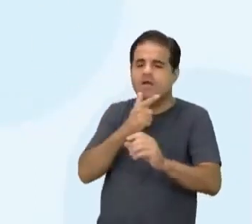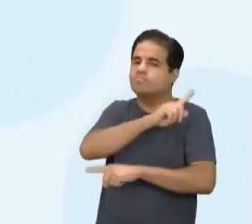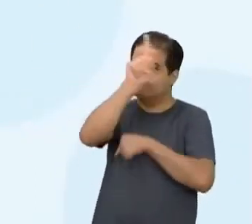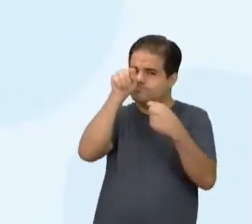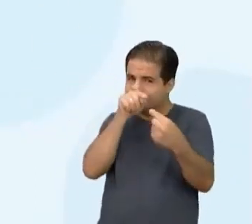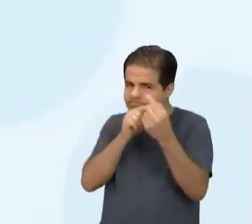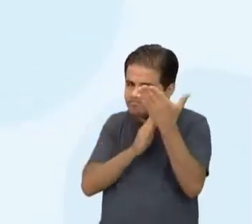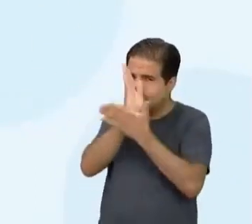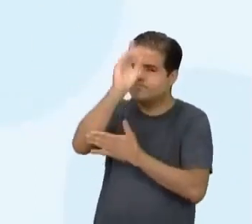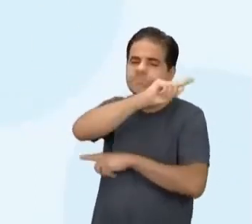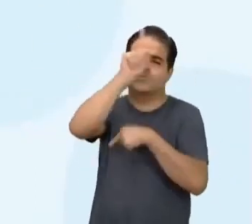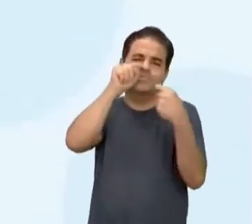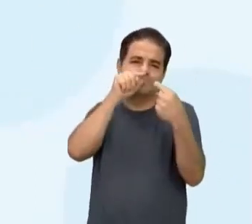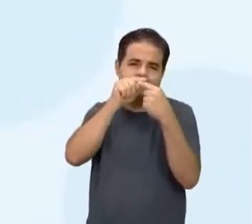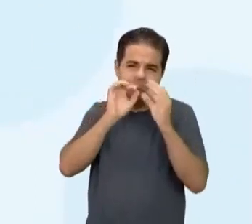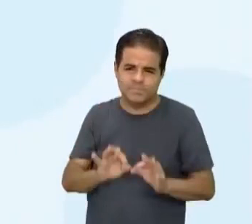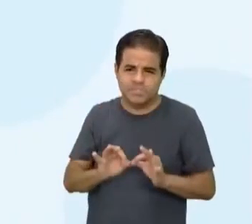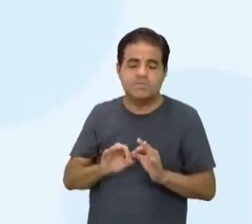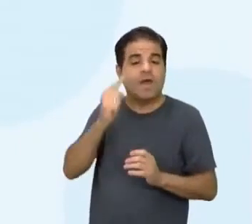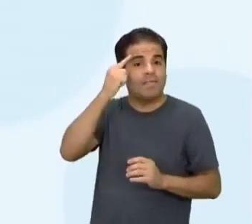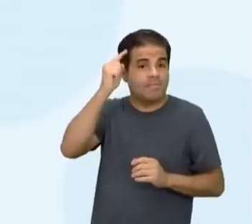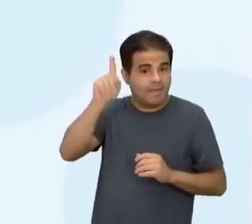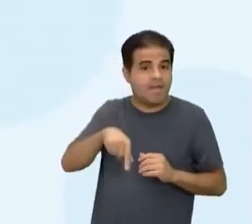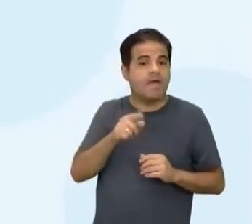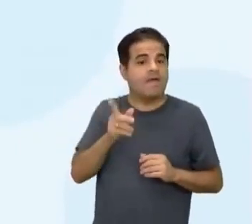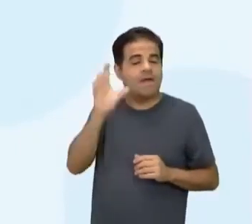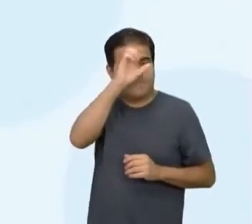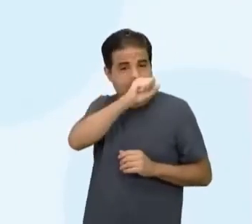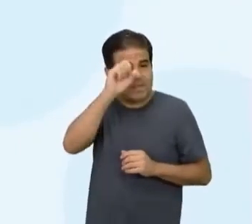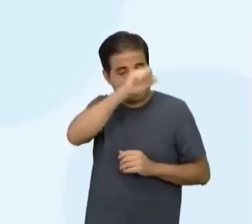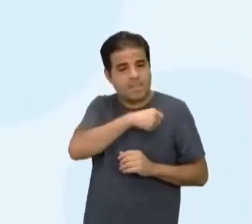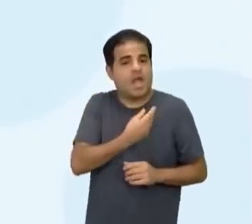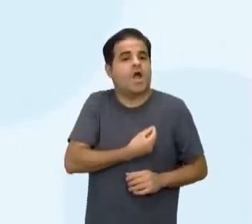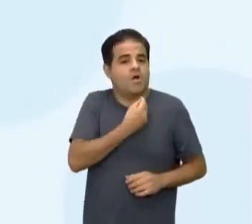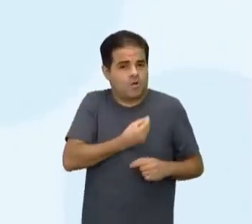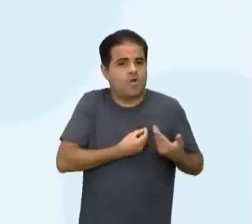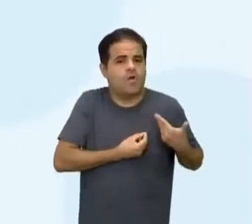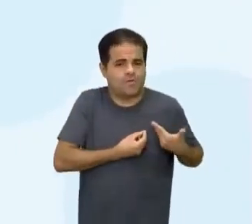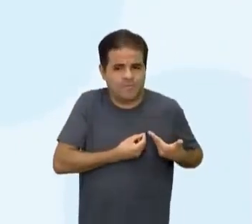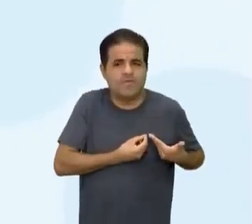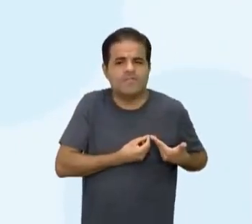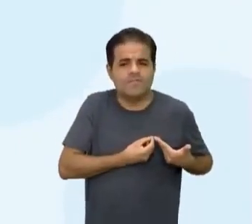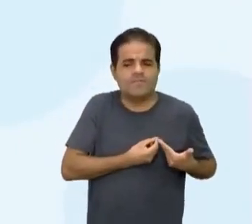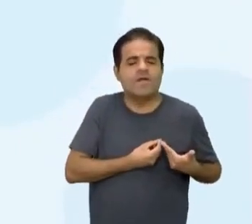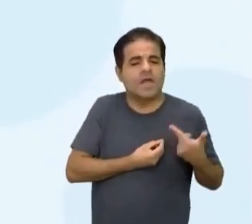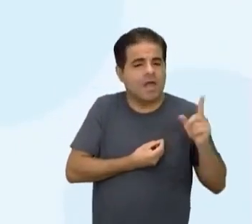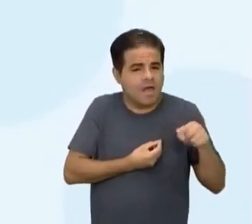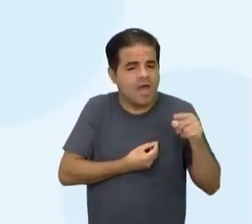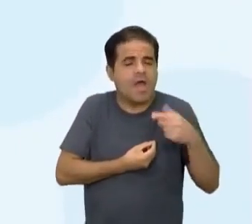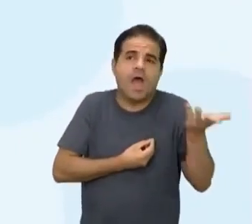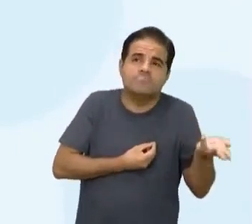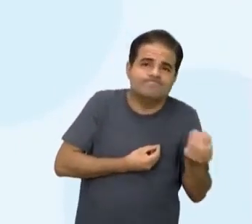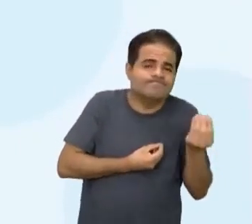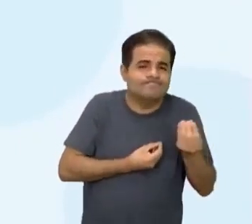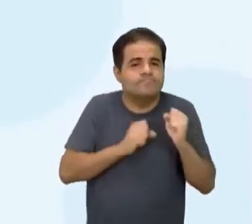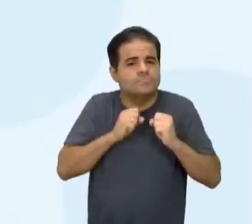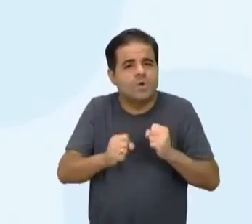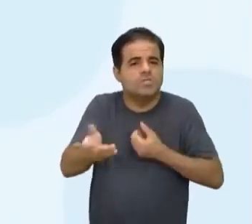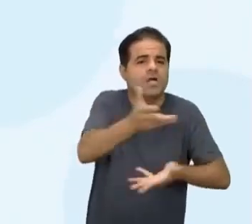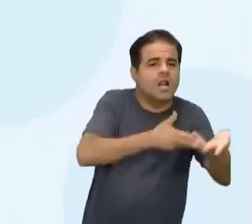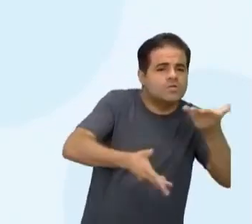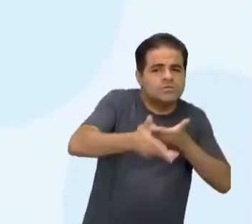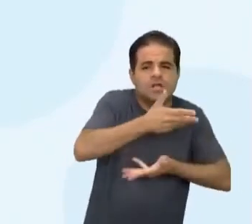atingir aí esses objetivos. Então, a ideia é aprender a conviver, certo? Aí, no caso, a gente pode